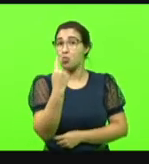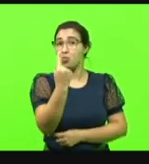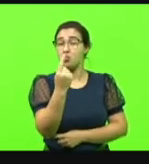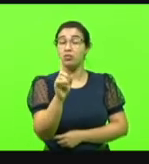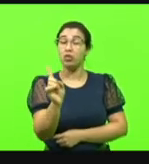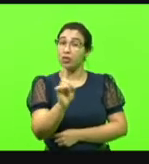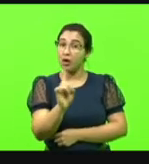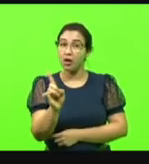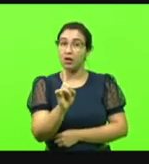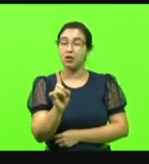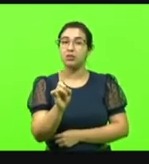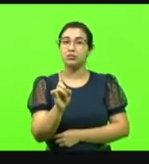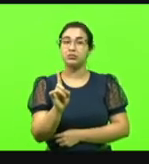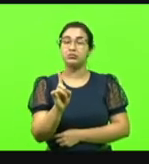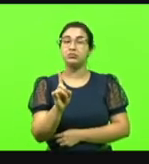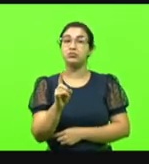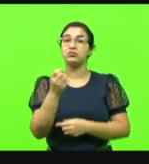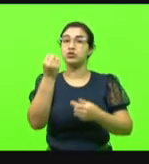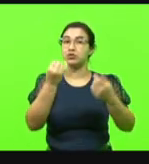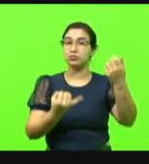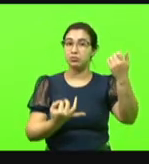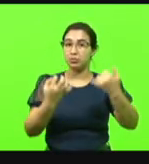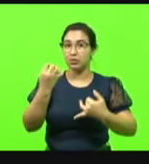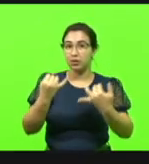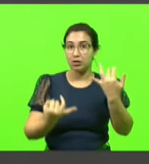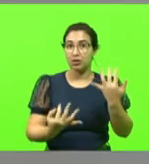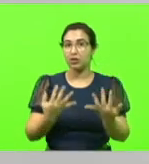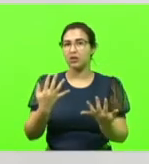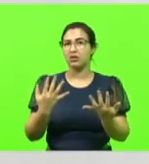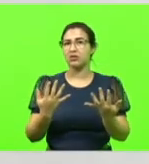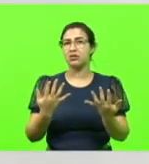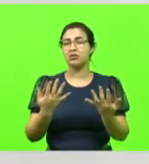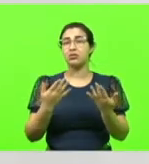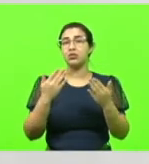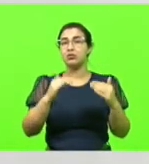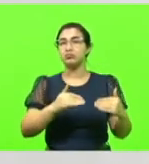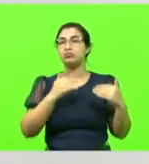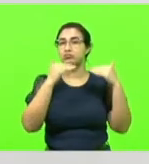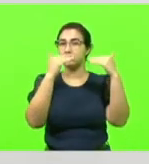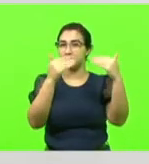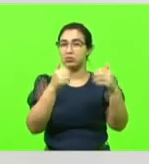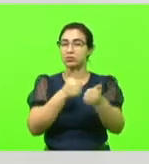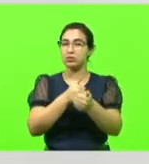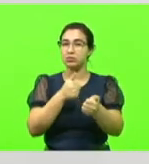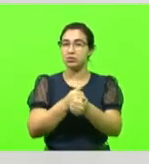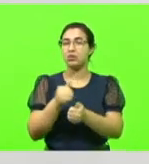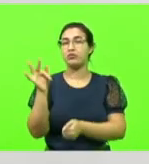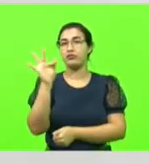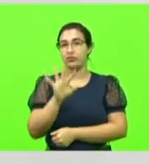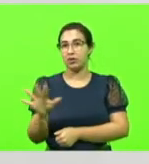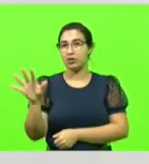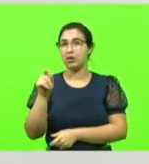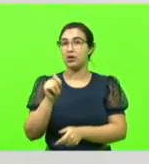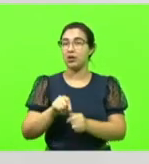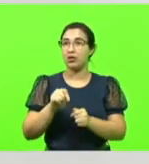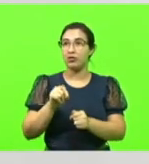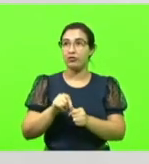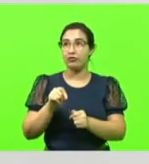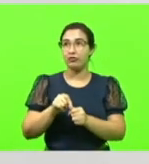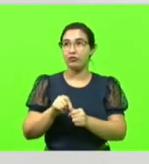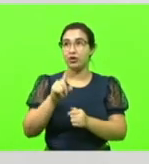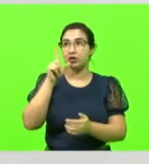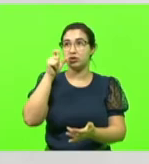religião, eu estou aqui falando de um absurdo que o Supremo Tribunal Federal fez com uma